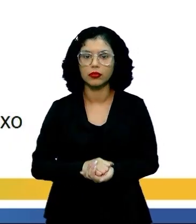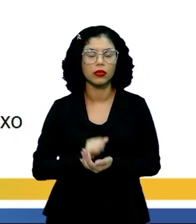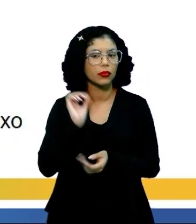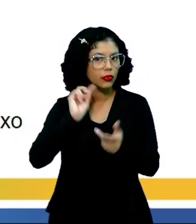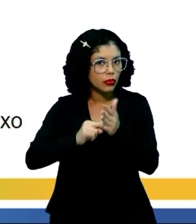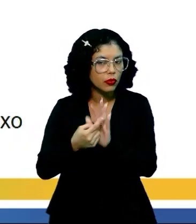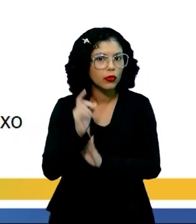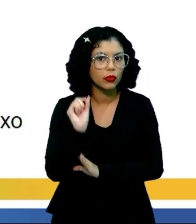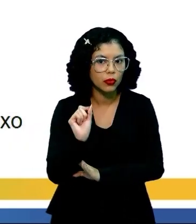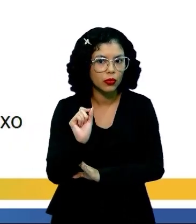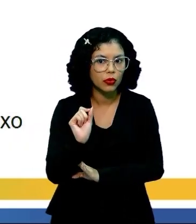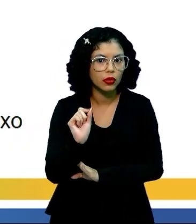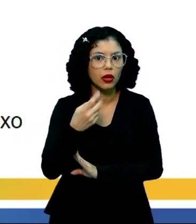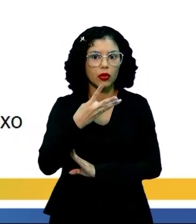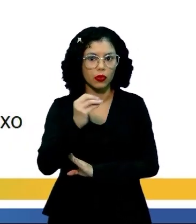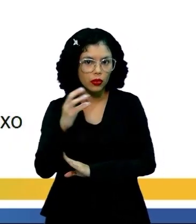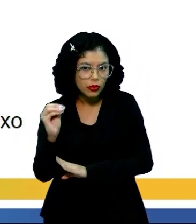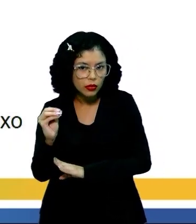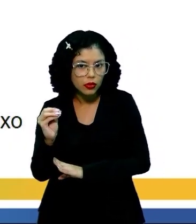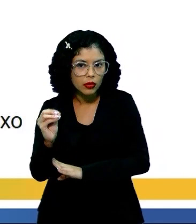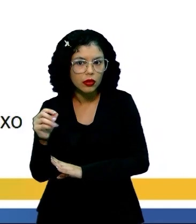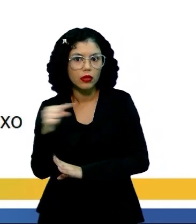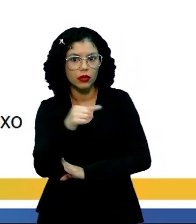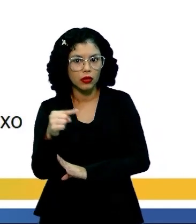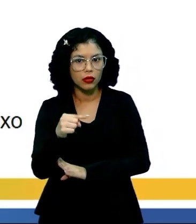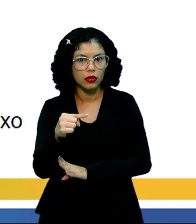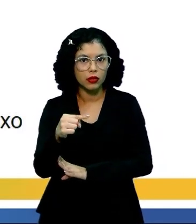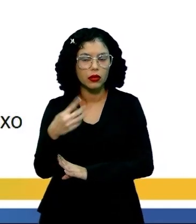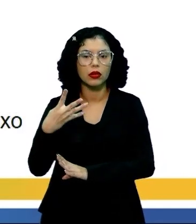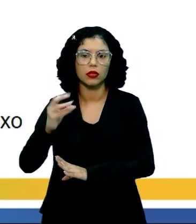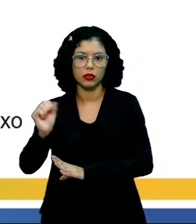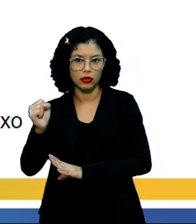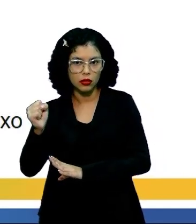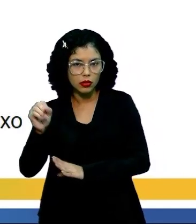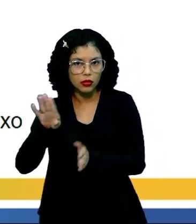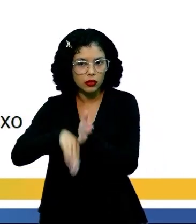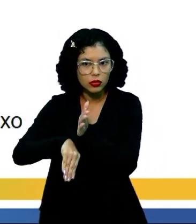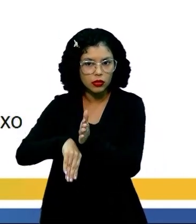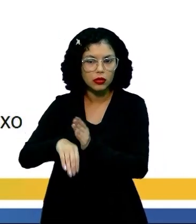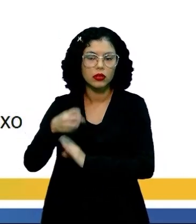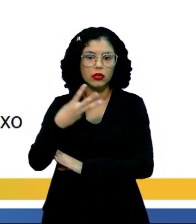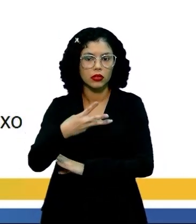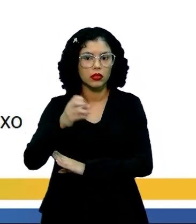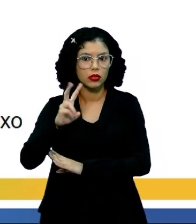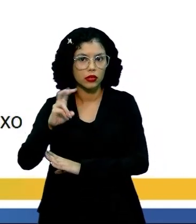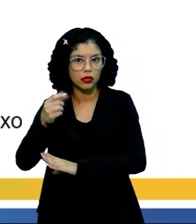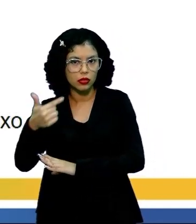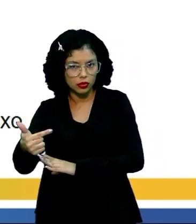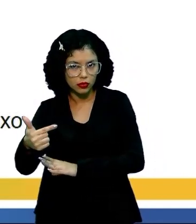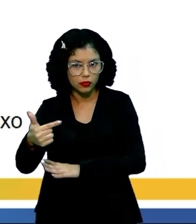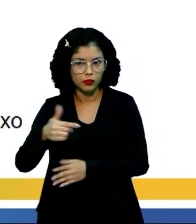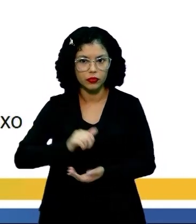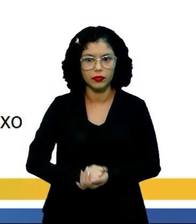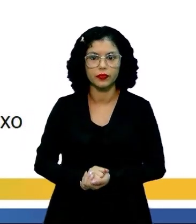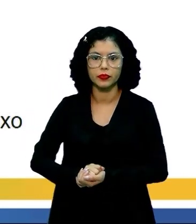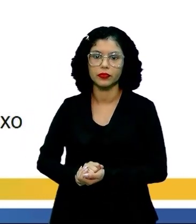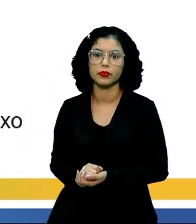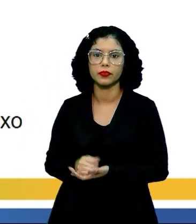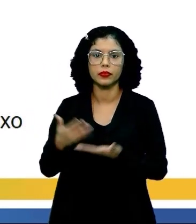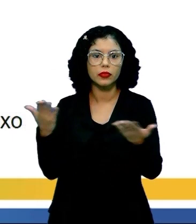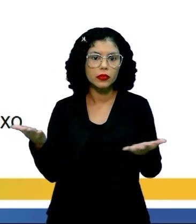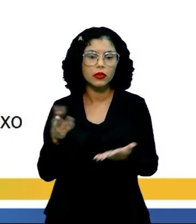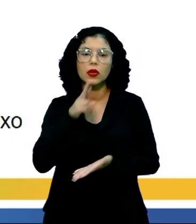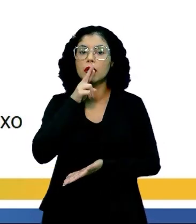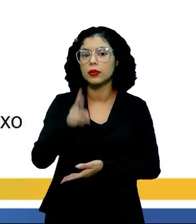que significa isso? Era 400. Faz aqui, ó, a subtração, ele vai pagar 352.